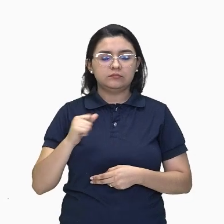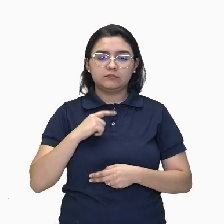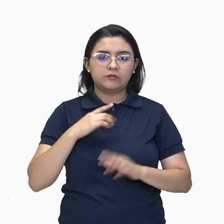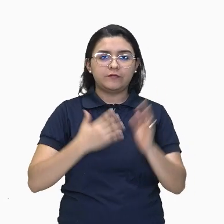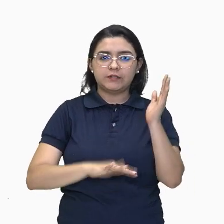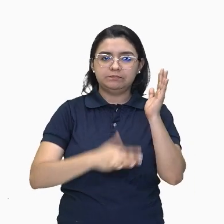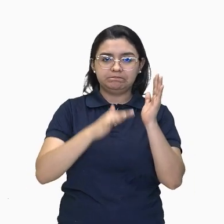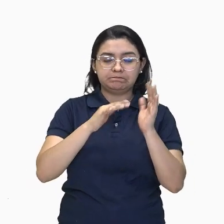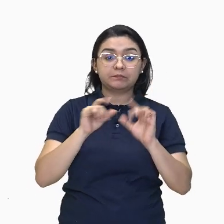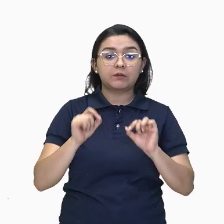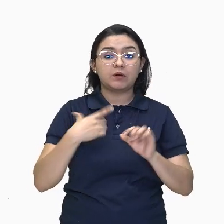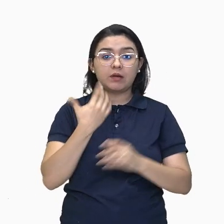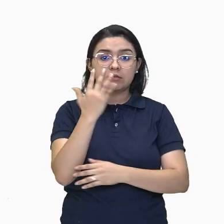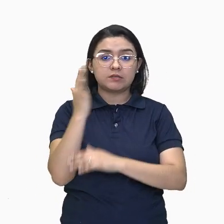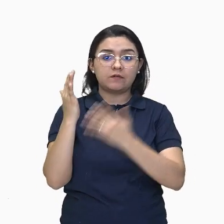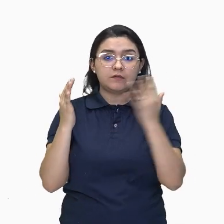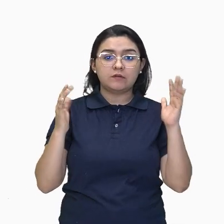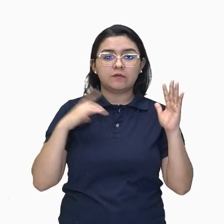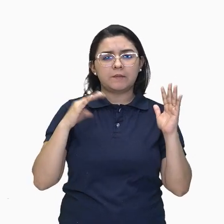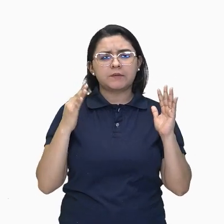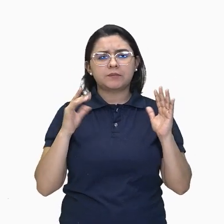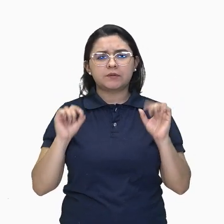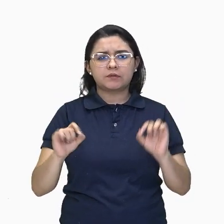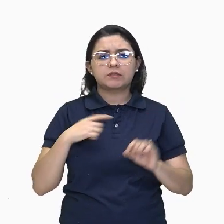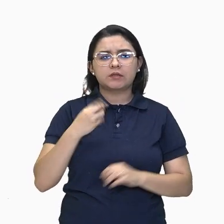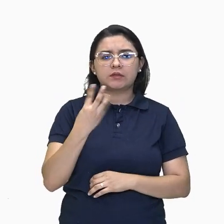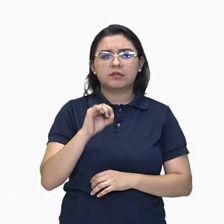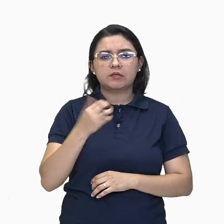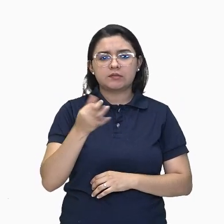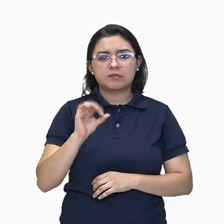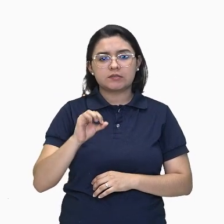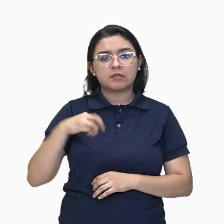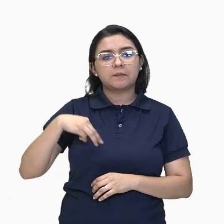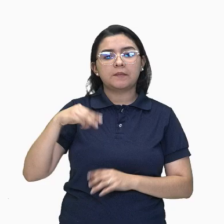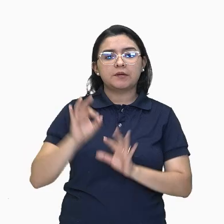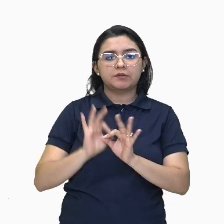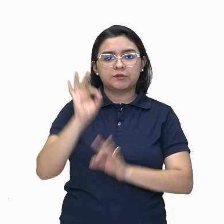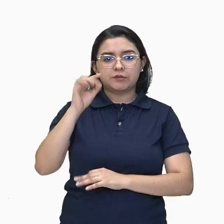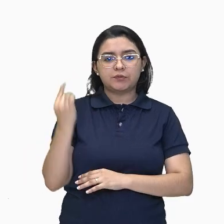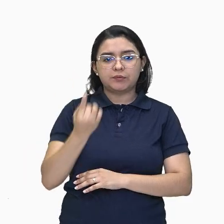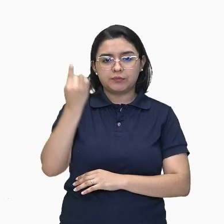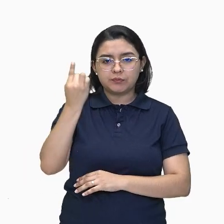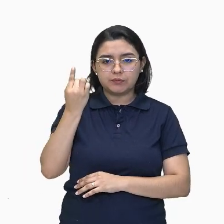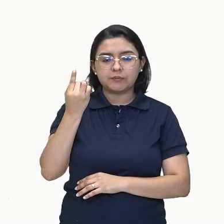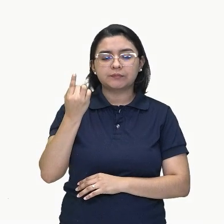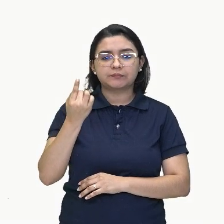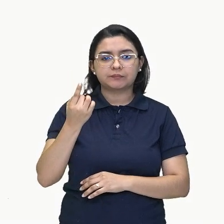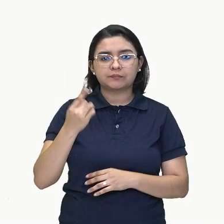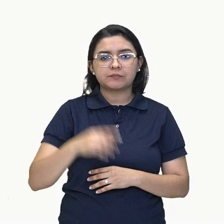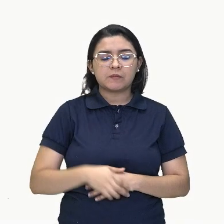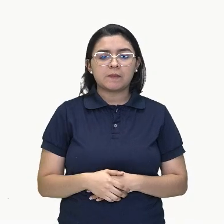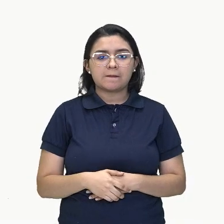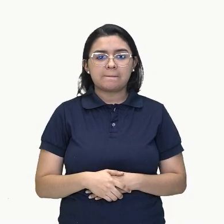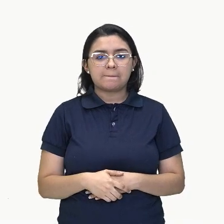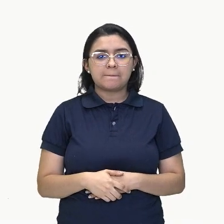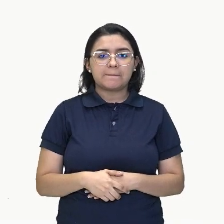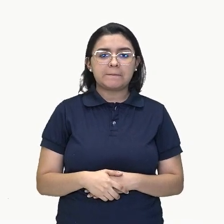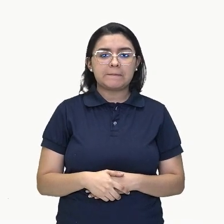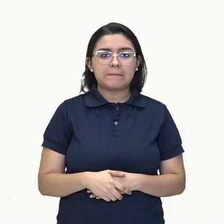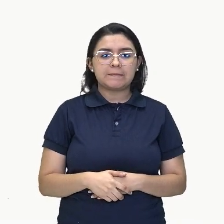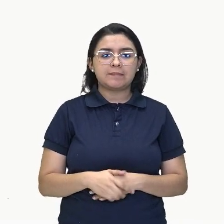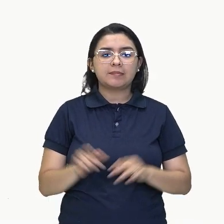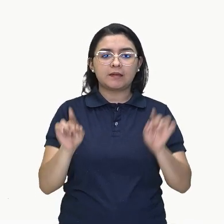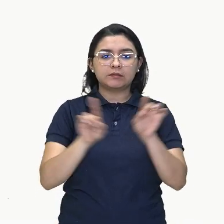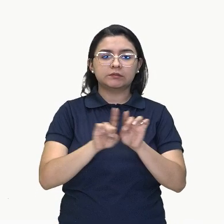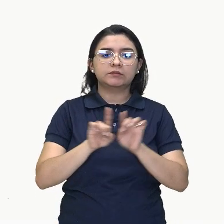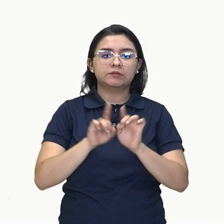As árvores, elas vão ter aí aproximadamente entre 30 a 60 metros aqui de altura, tá bom?